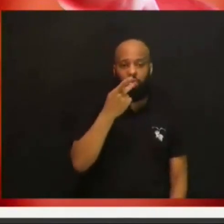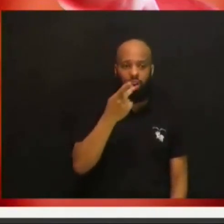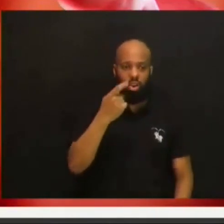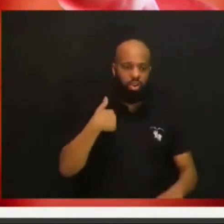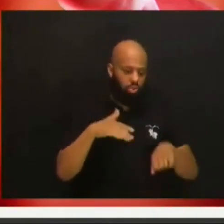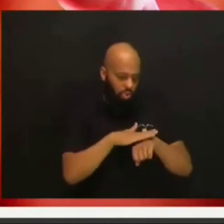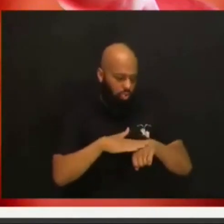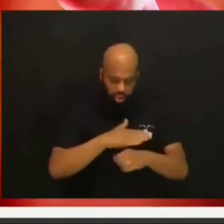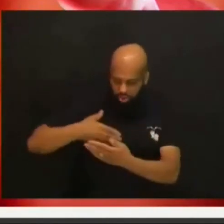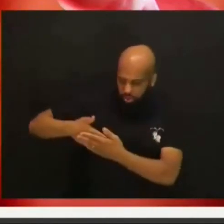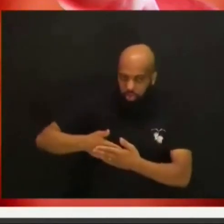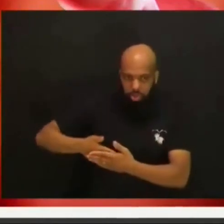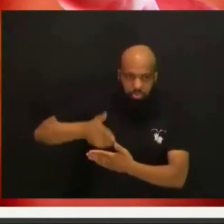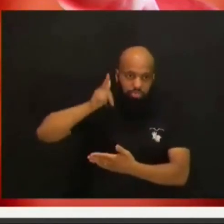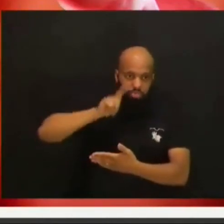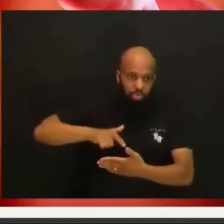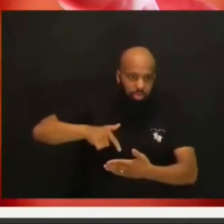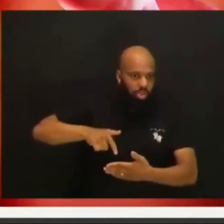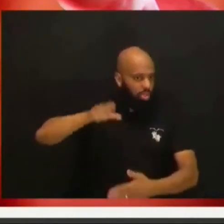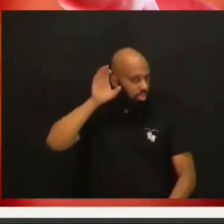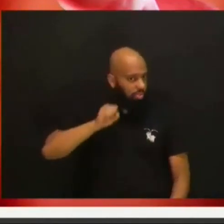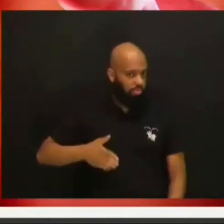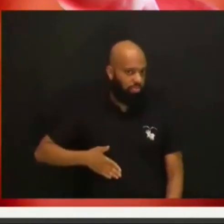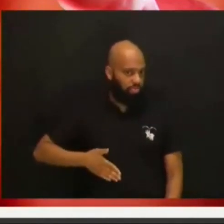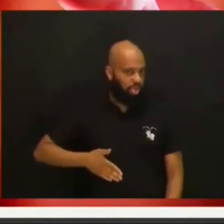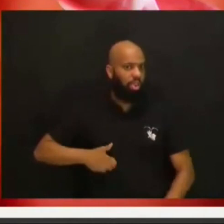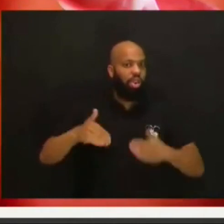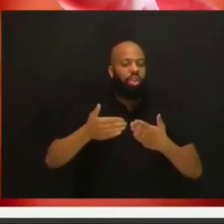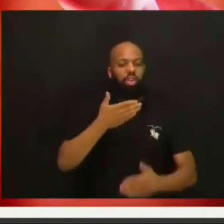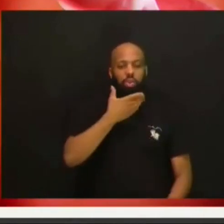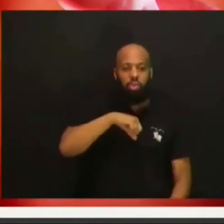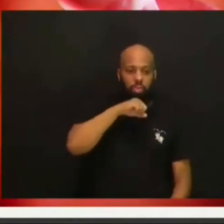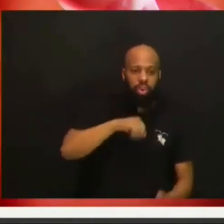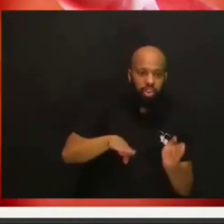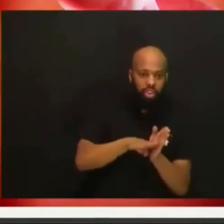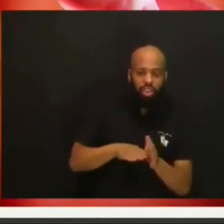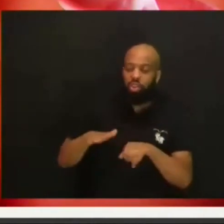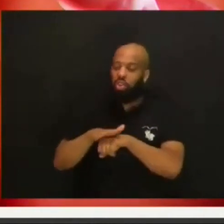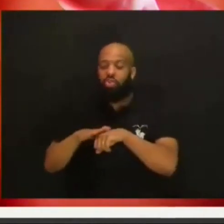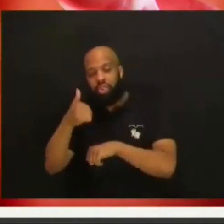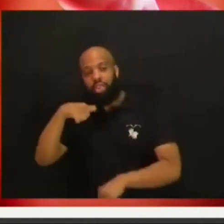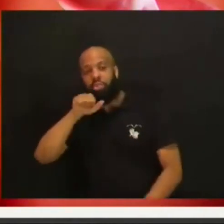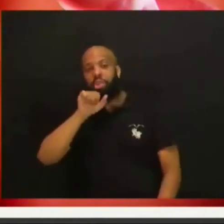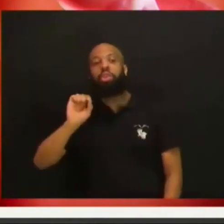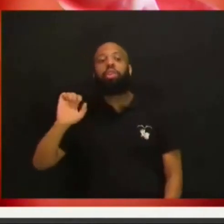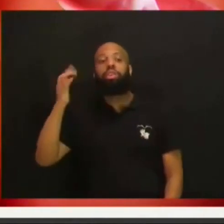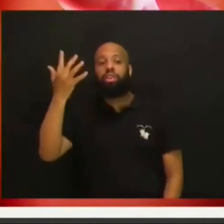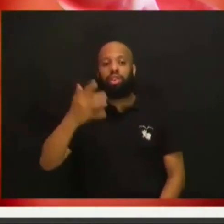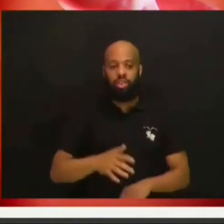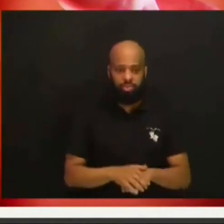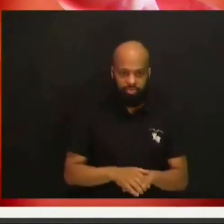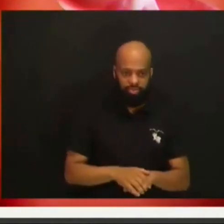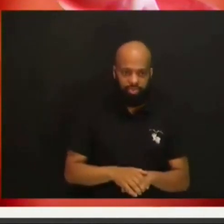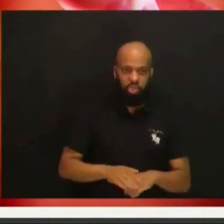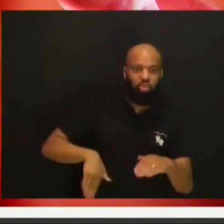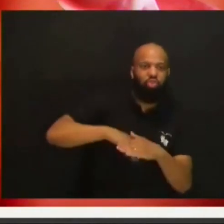bebê e ele pode me ouvir. O pai chega em casa e fala com a mãe, o que acontece com aquele bebê? Ele